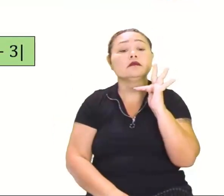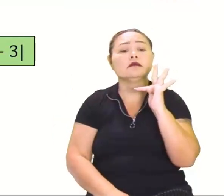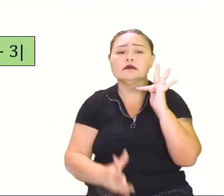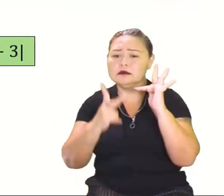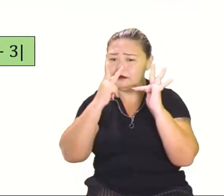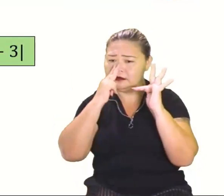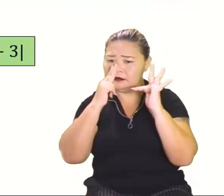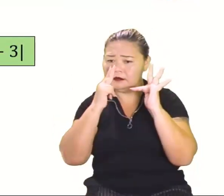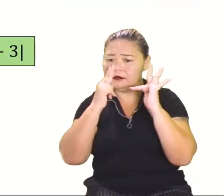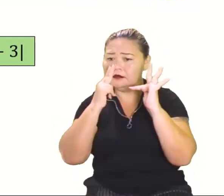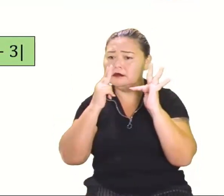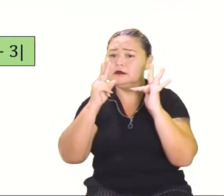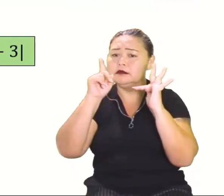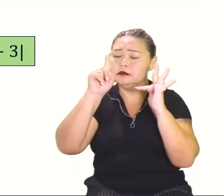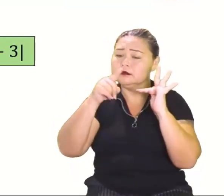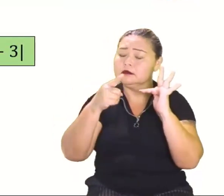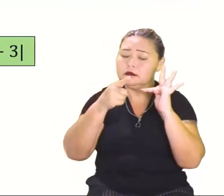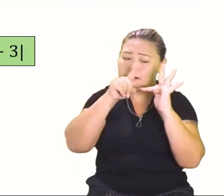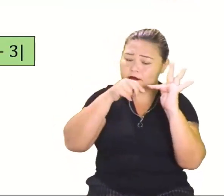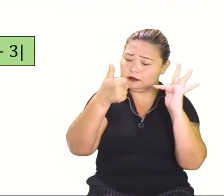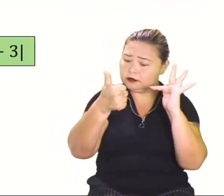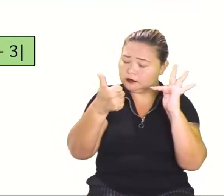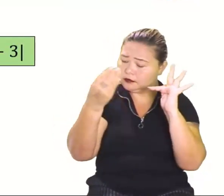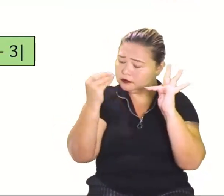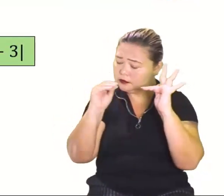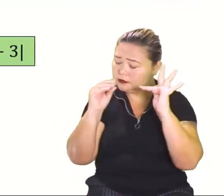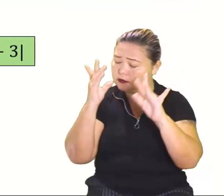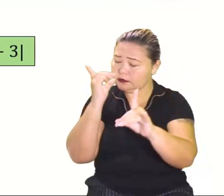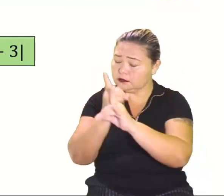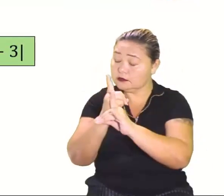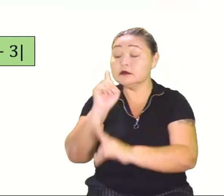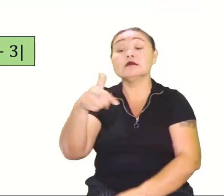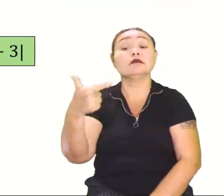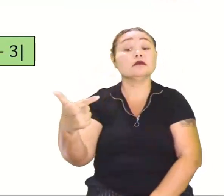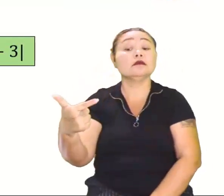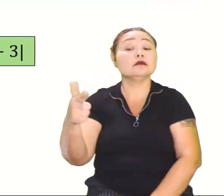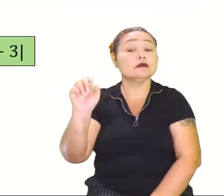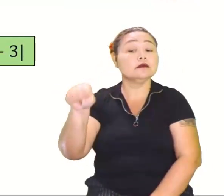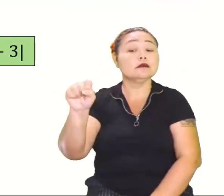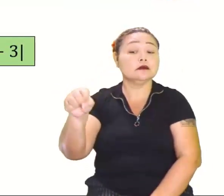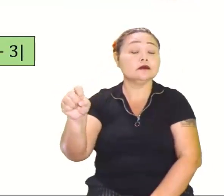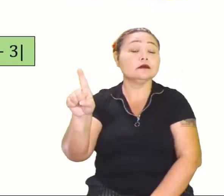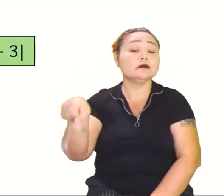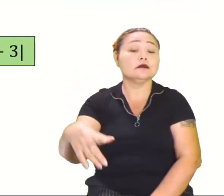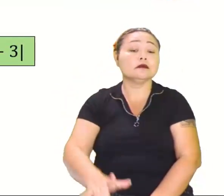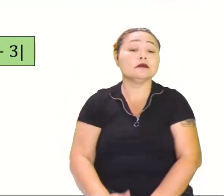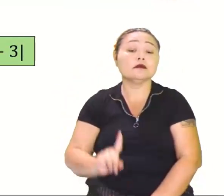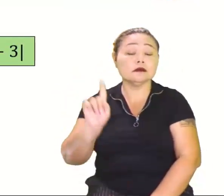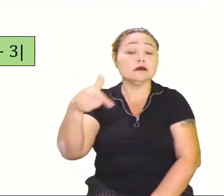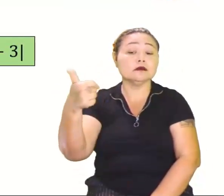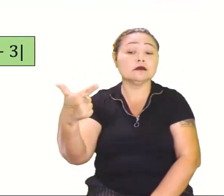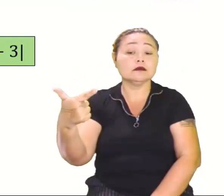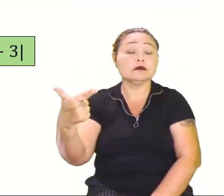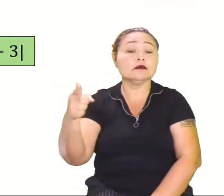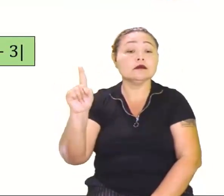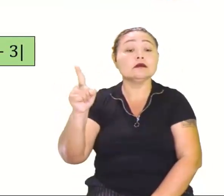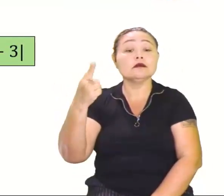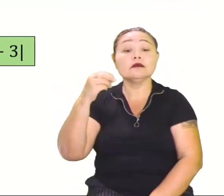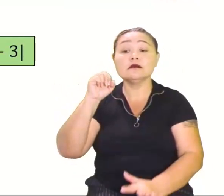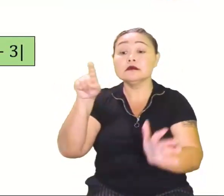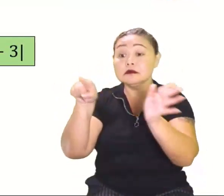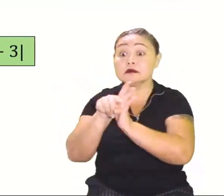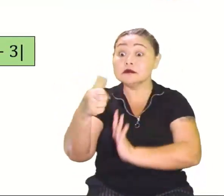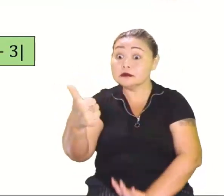Então quer dizer que se eu colocar o x1 ali, eu vou encontrar o 2? Sim. 2, né? E se eu